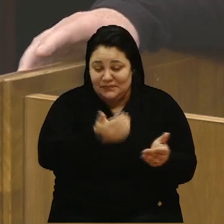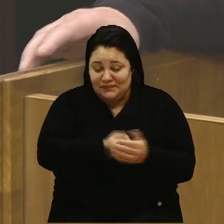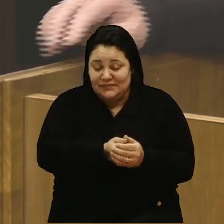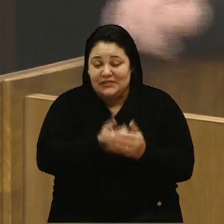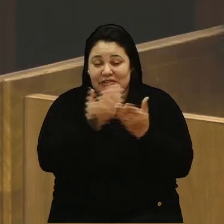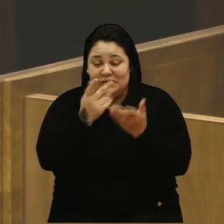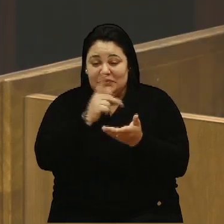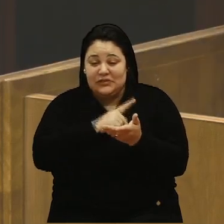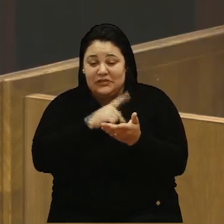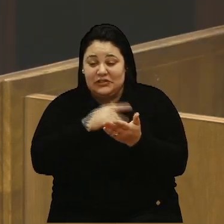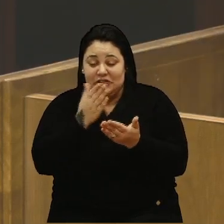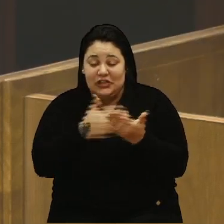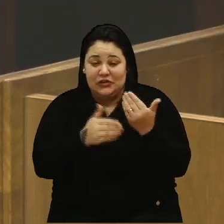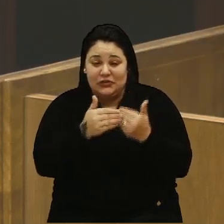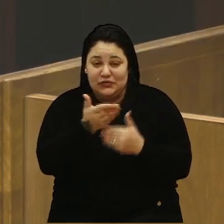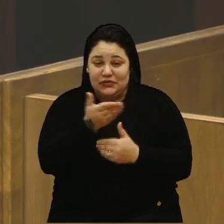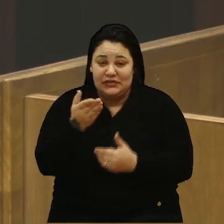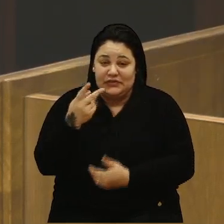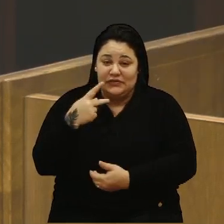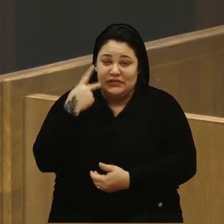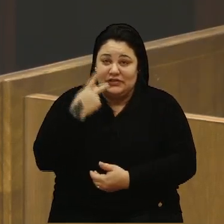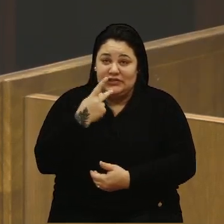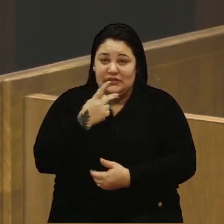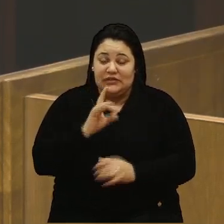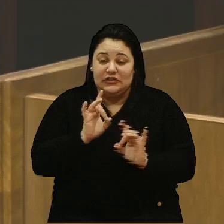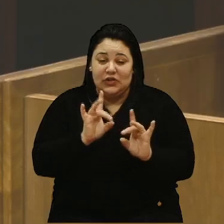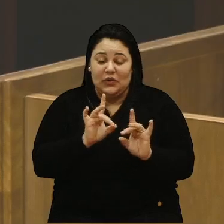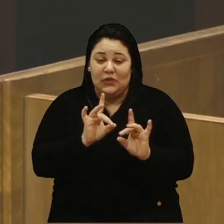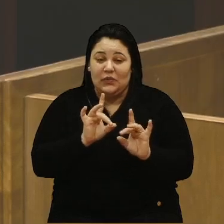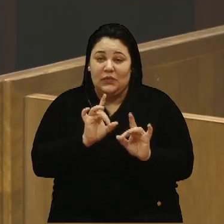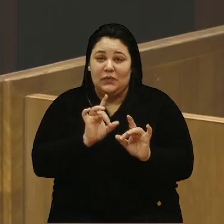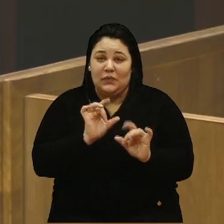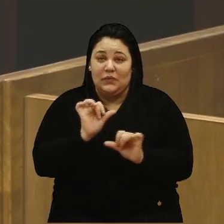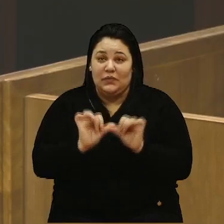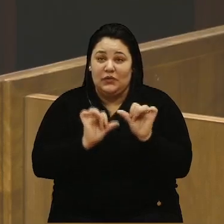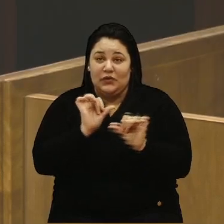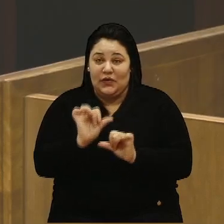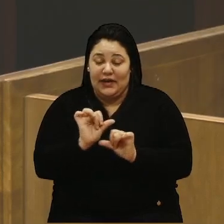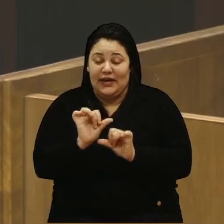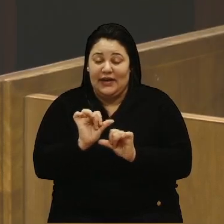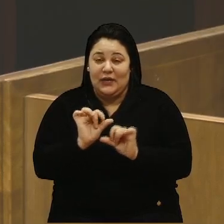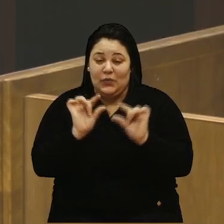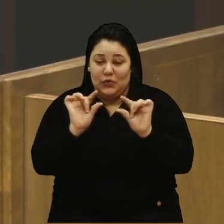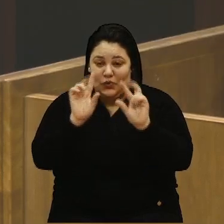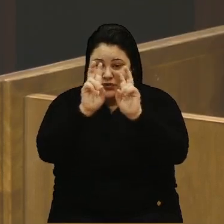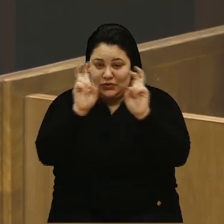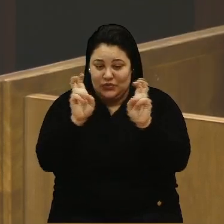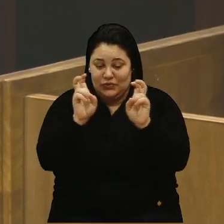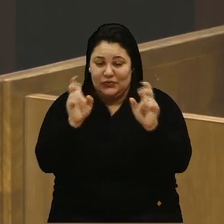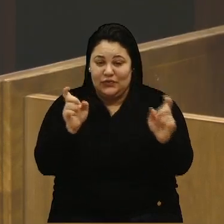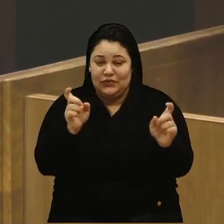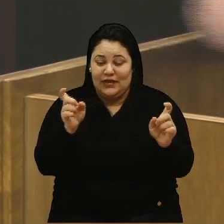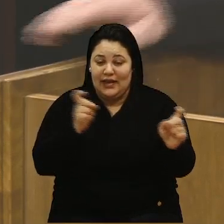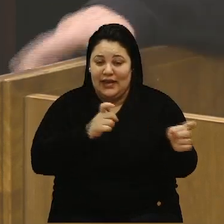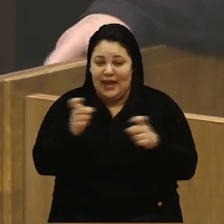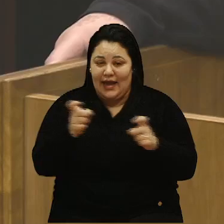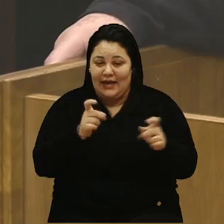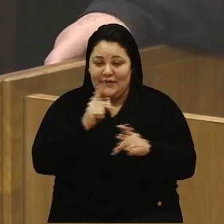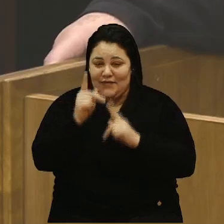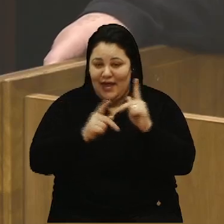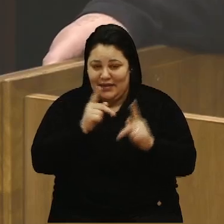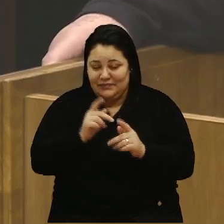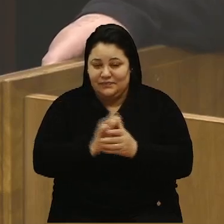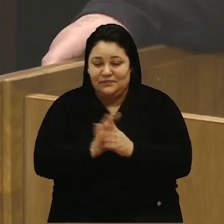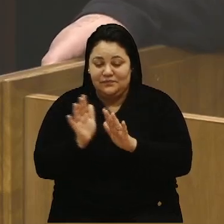senhores vereadores, para fugir da guerra de narrativas e fazer um contraponto, eu